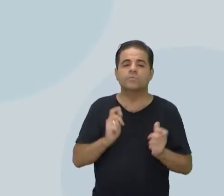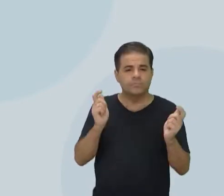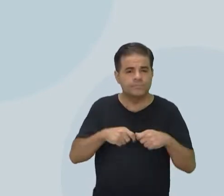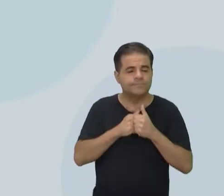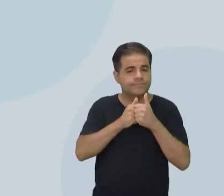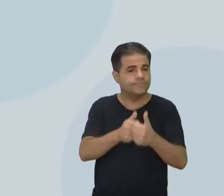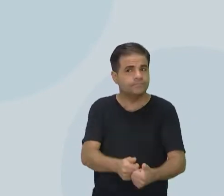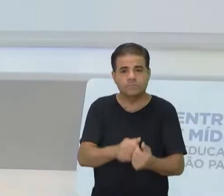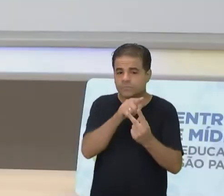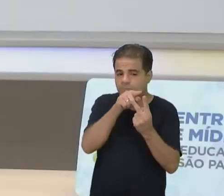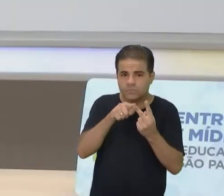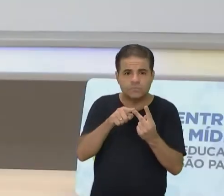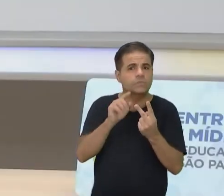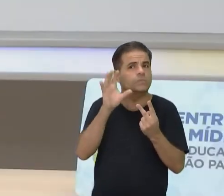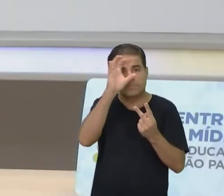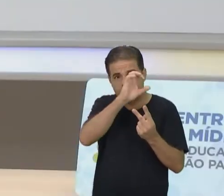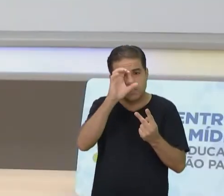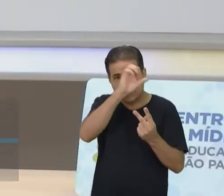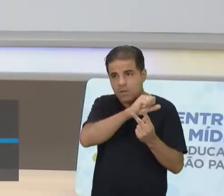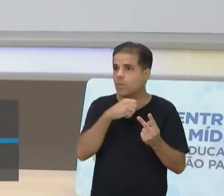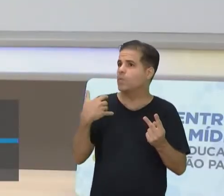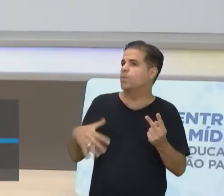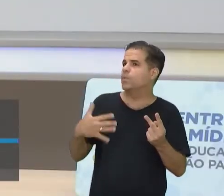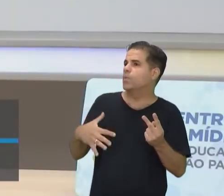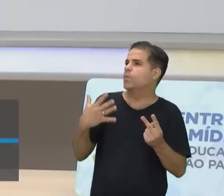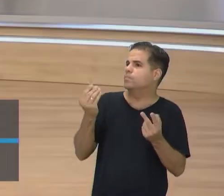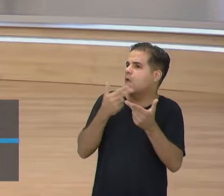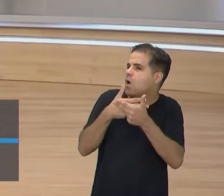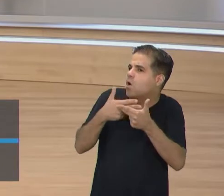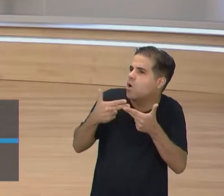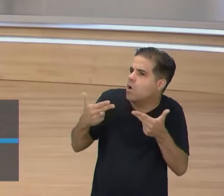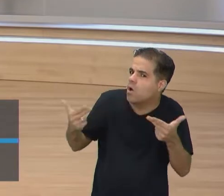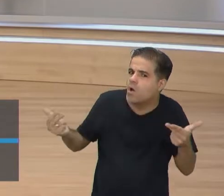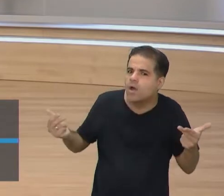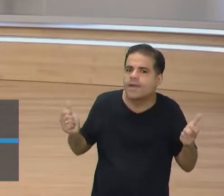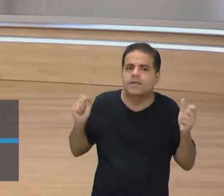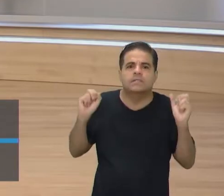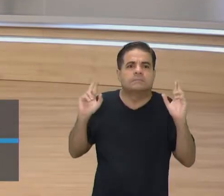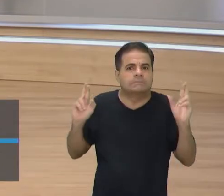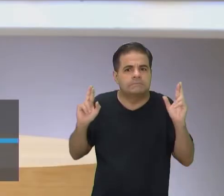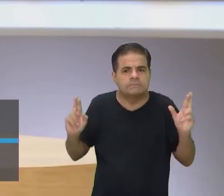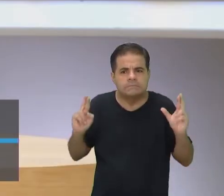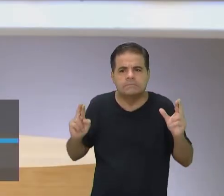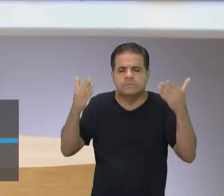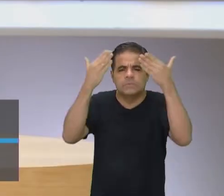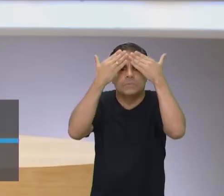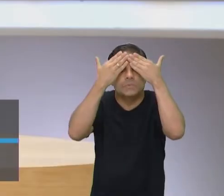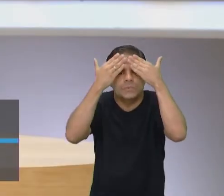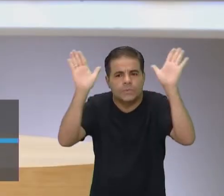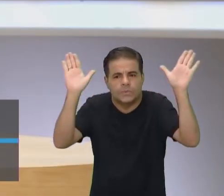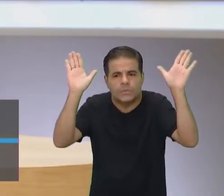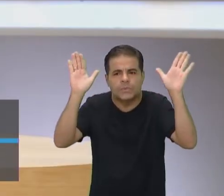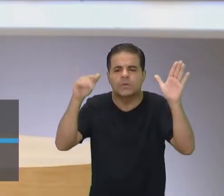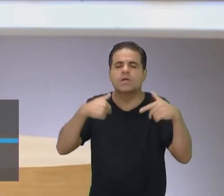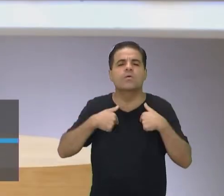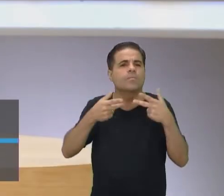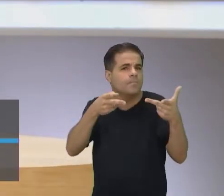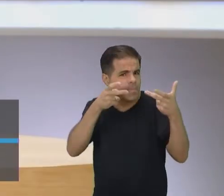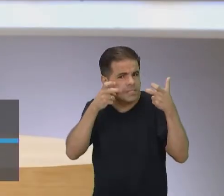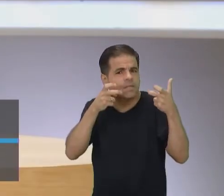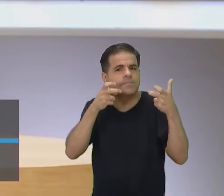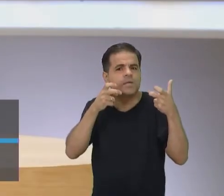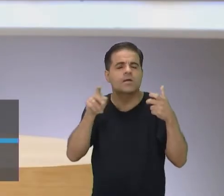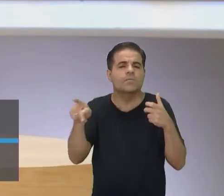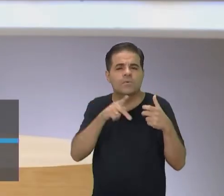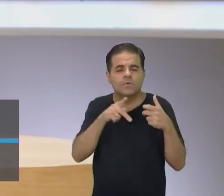umas 2 e estavam excelentes. Aprendi bastante com a sua aula, professora. Que bom, né? Bacana. Tomara. Eu tentei, assim, trazer um panorama, porque o que eu percebi, professor Mauro,